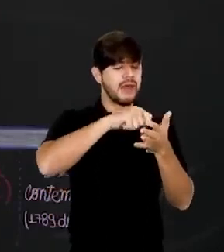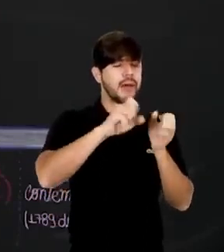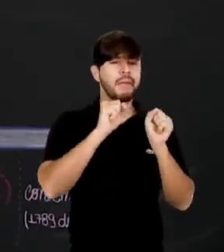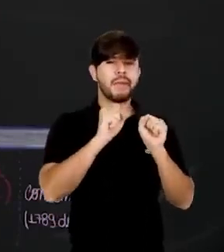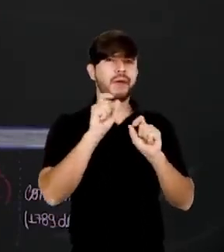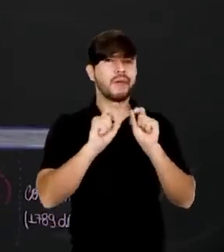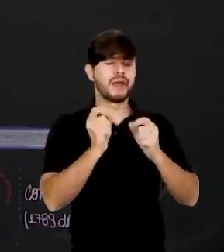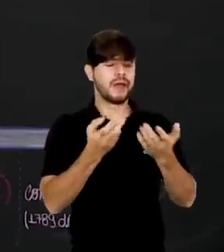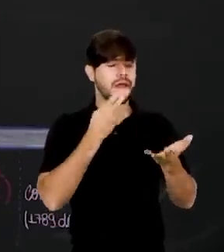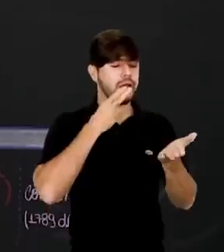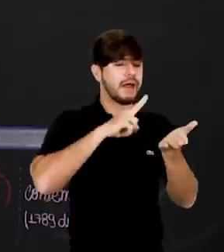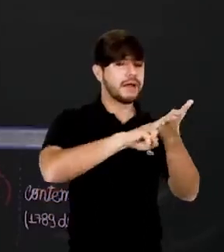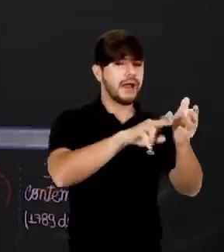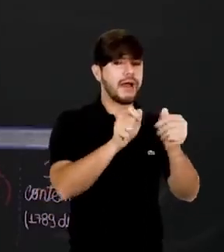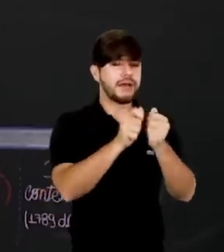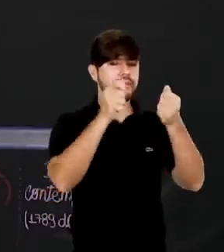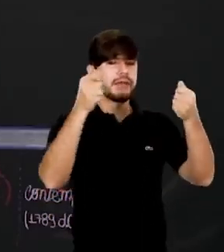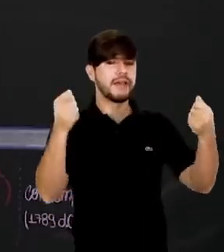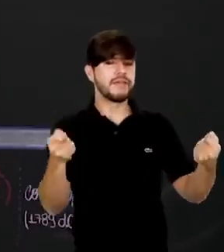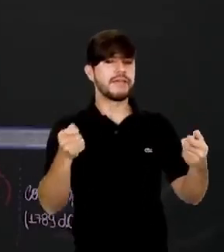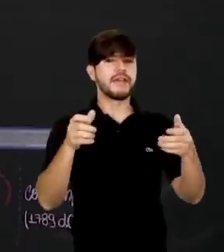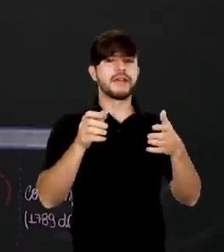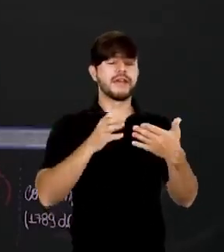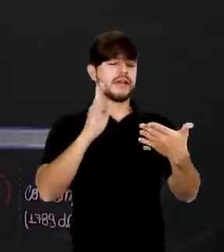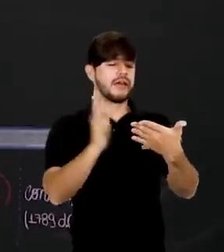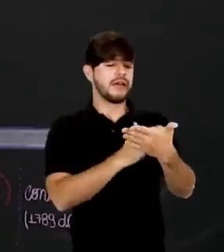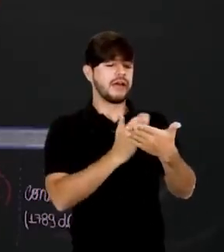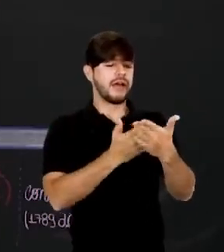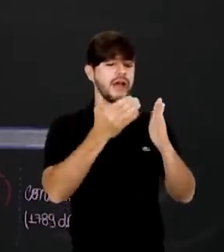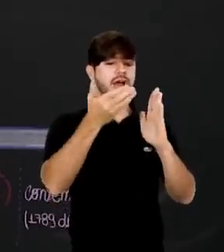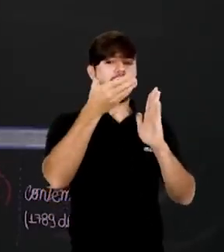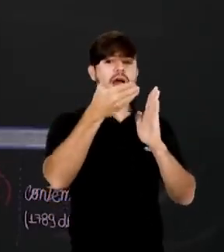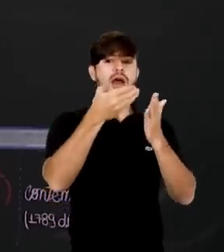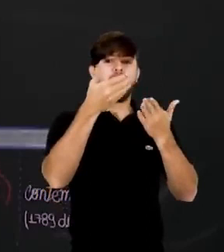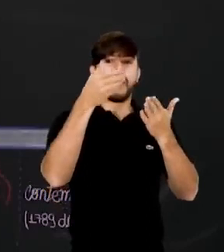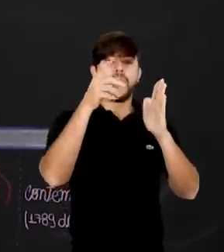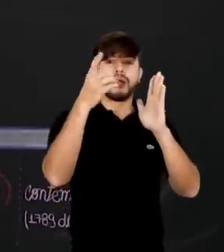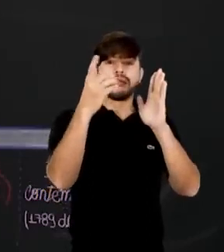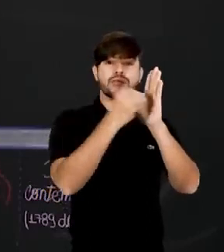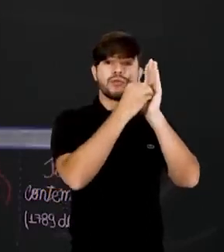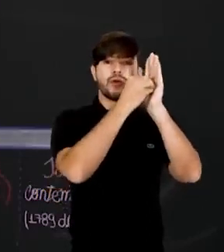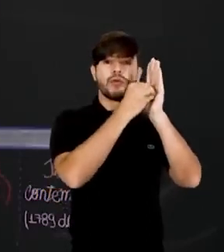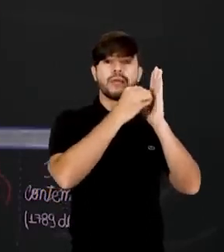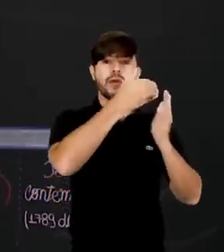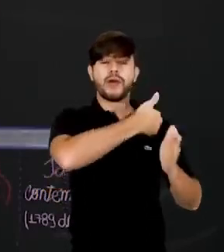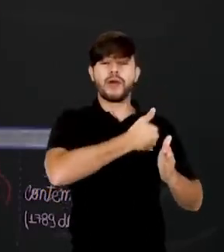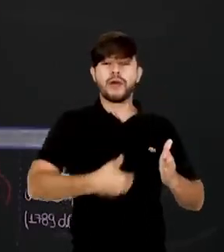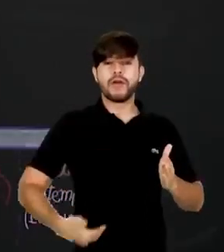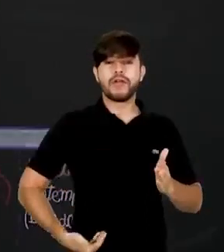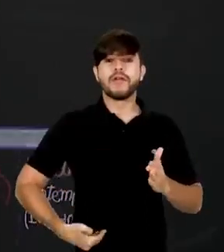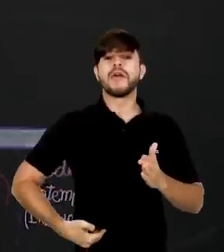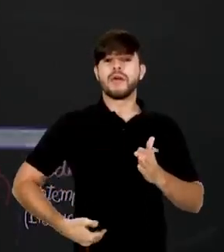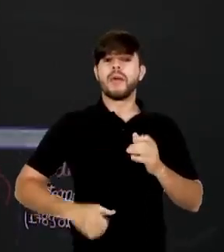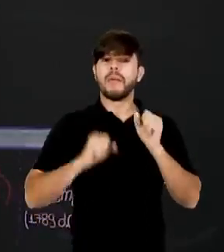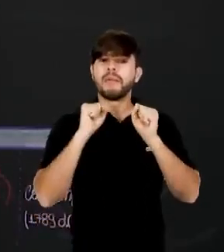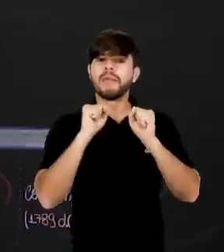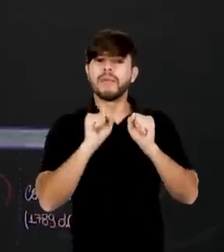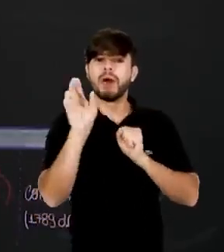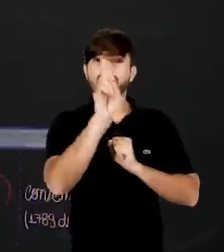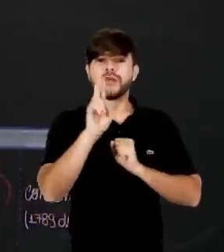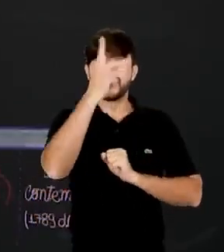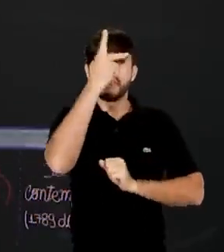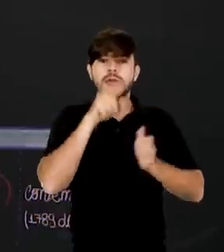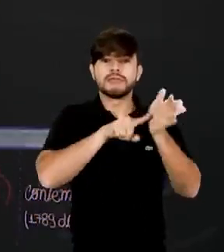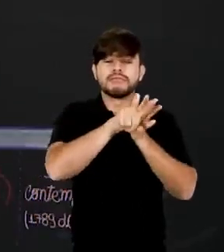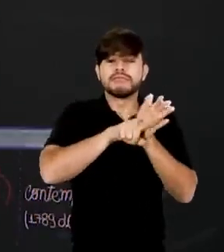cartas, revistas, jornais, documentos de governo. Tudo isso podem servir para um historiador entender como